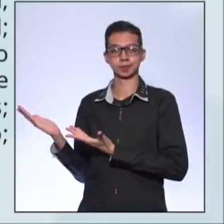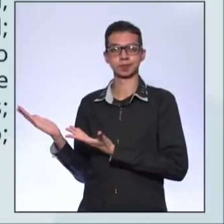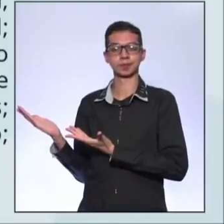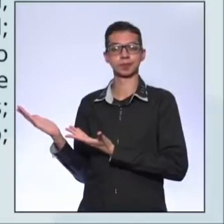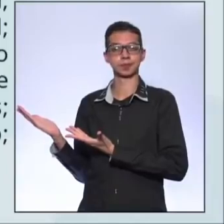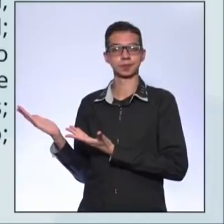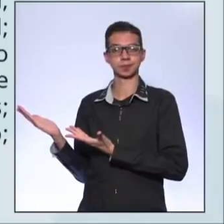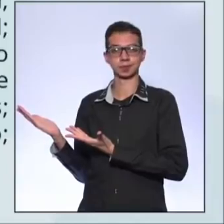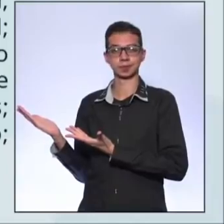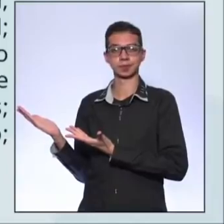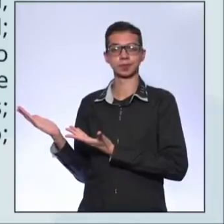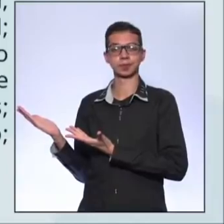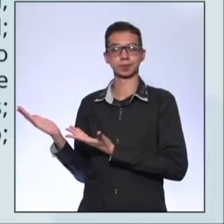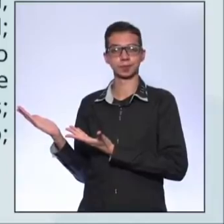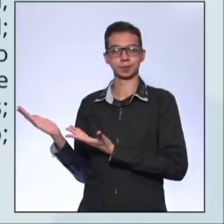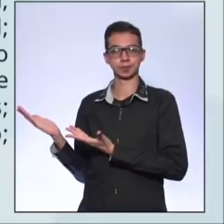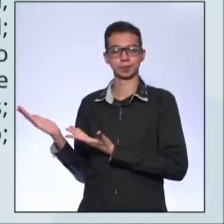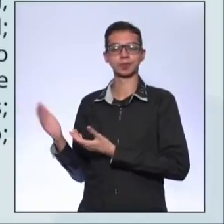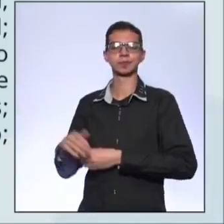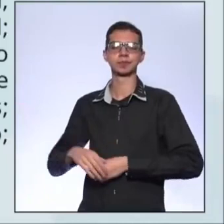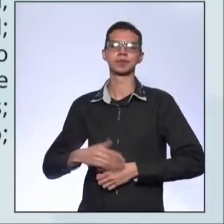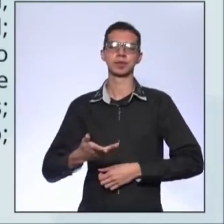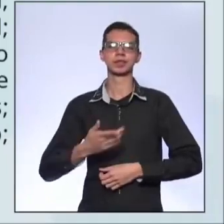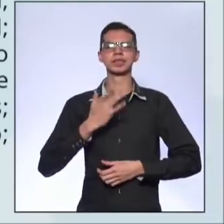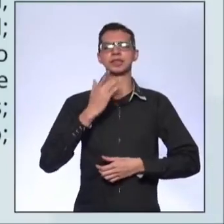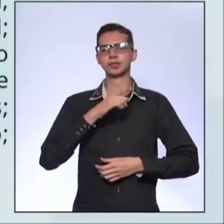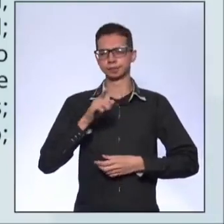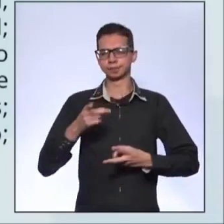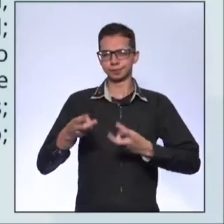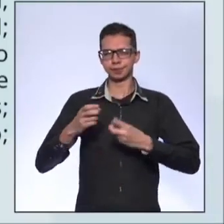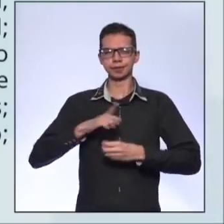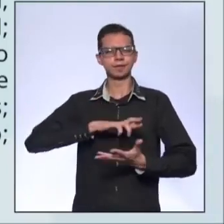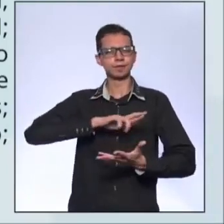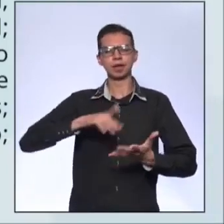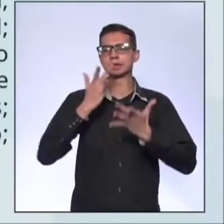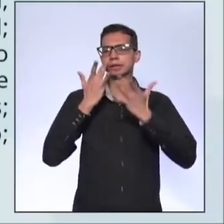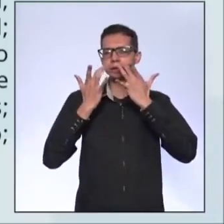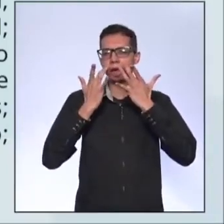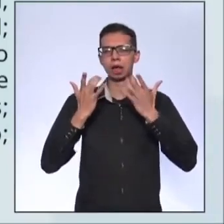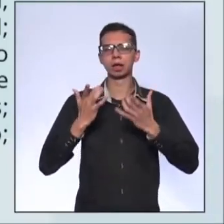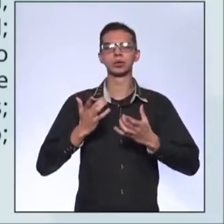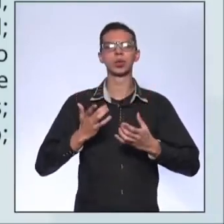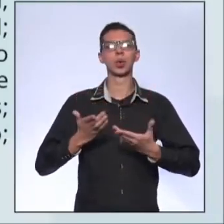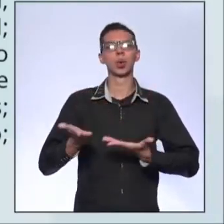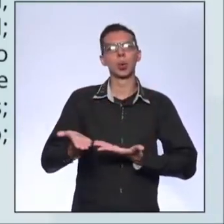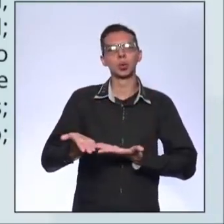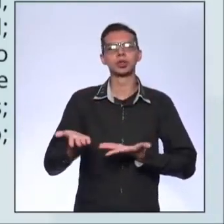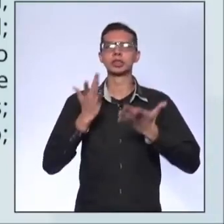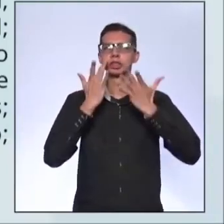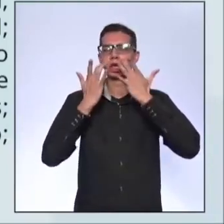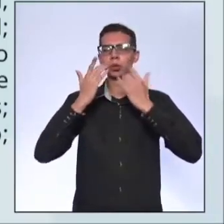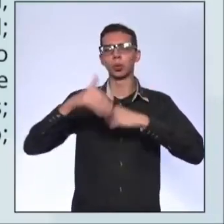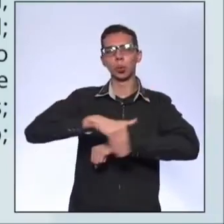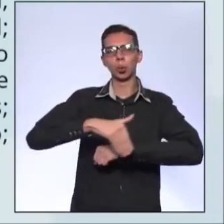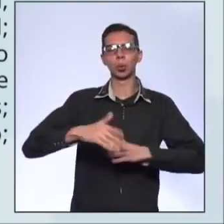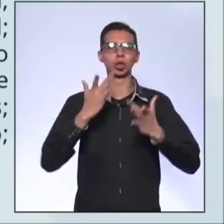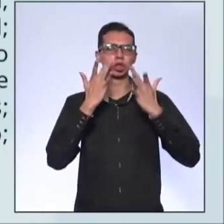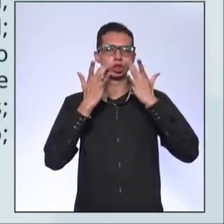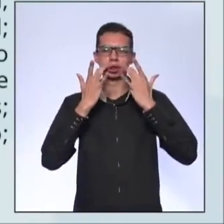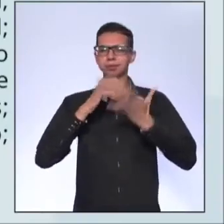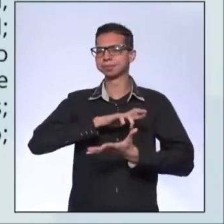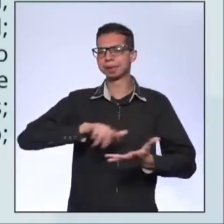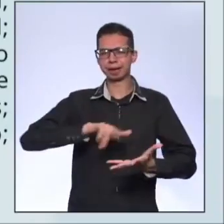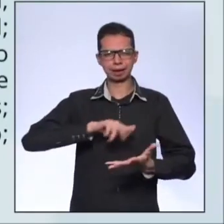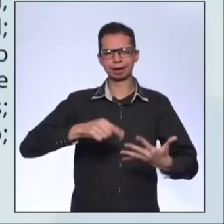animação, teatro de grupo, teatro de marionetes, teatro de rua, teatro de sombras, teatro moderno e teatro nu.